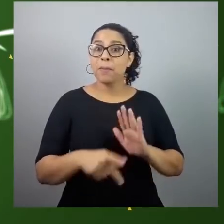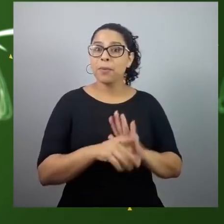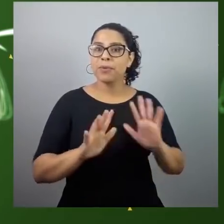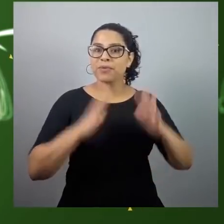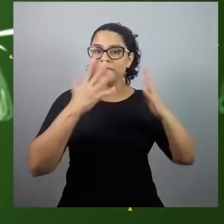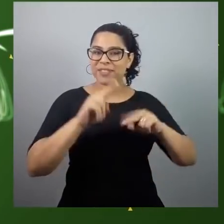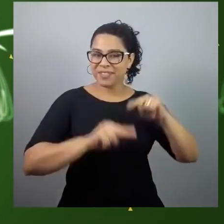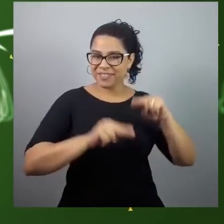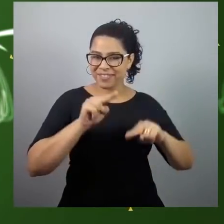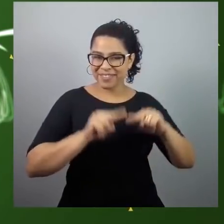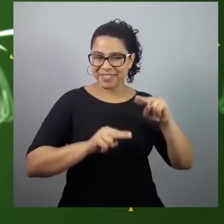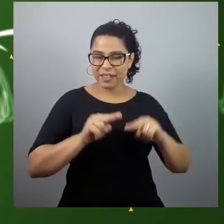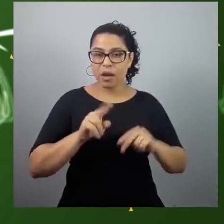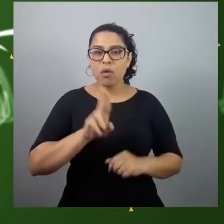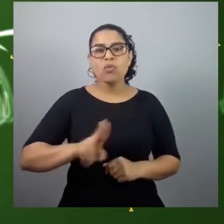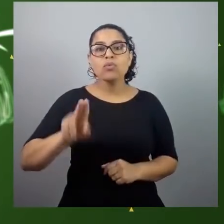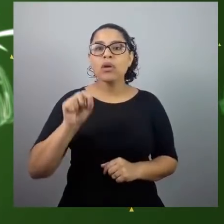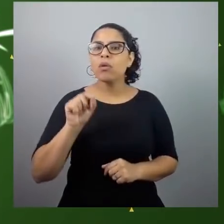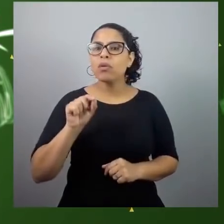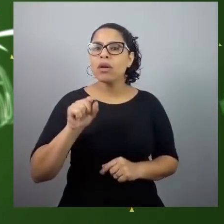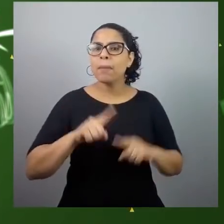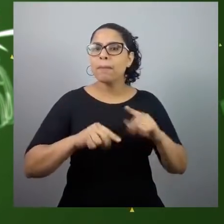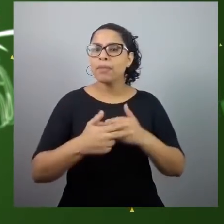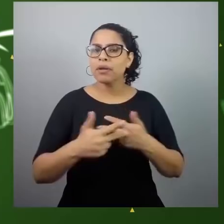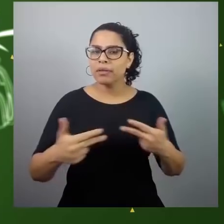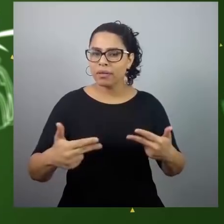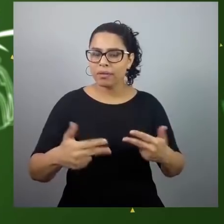junina. Vamos utilizar